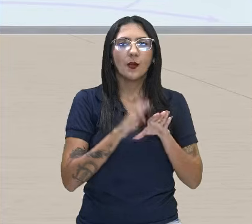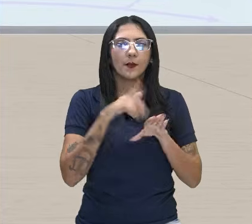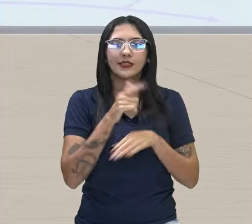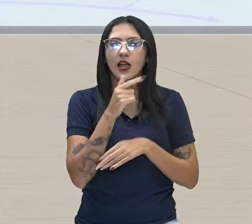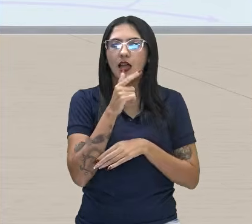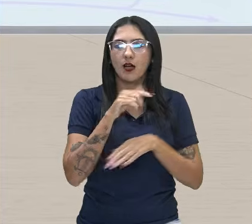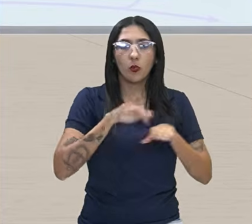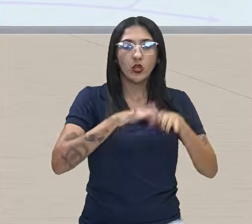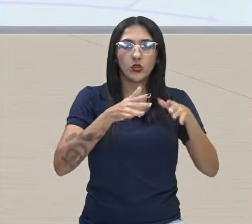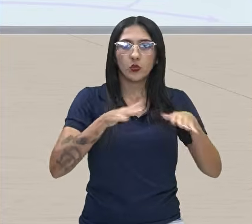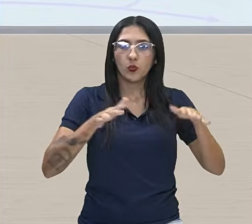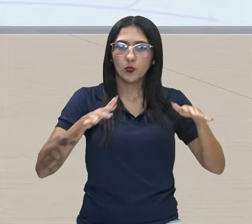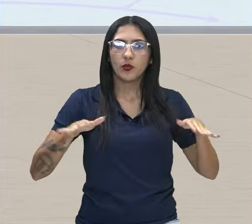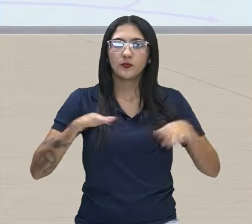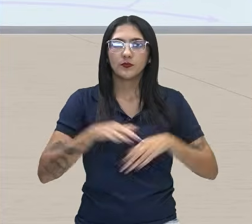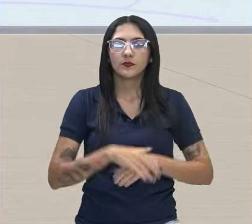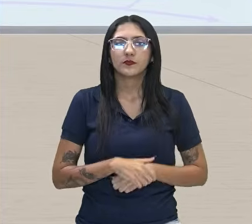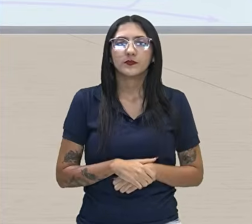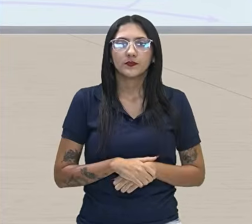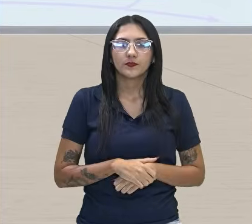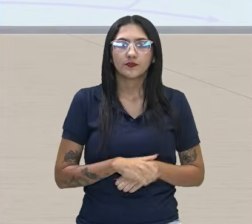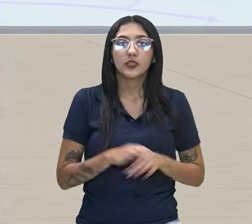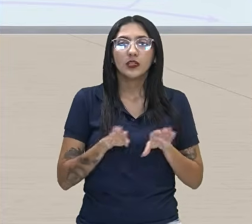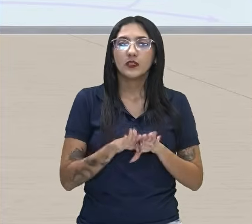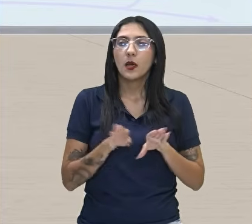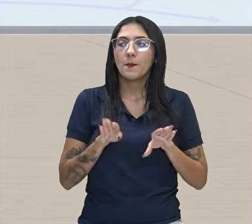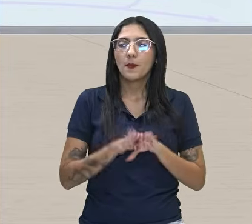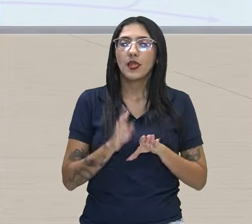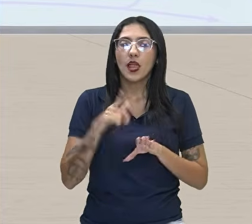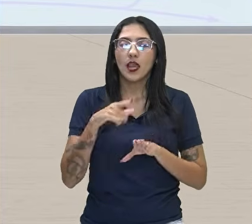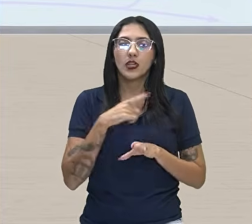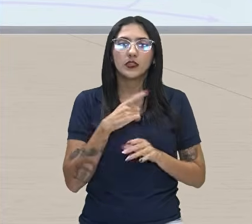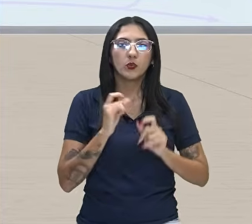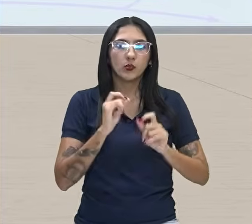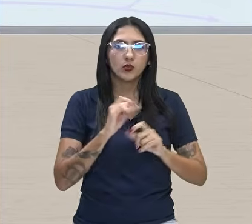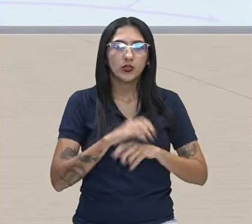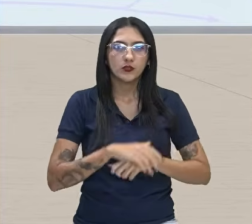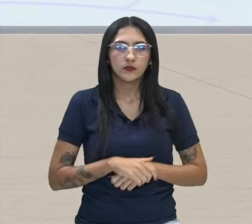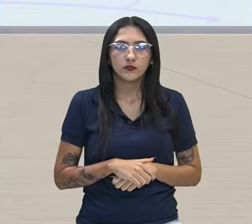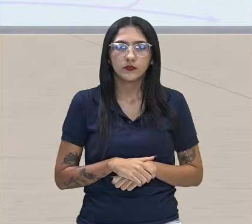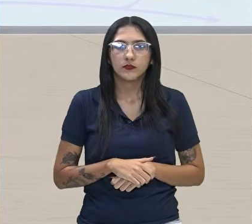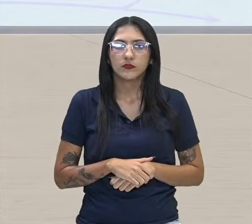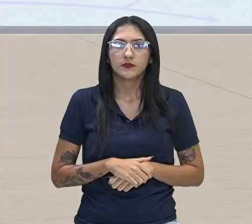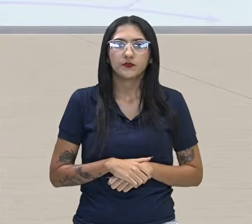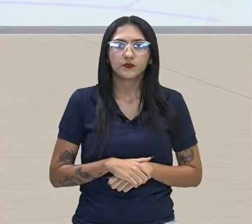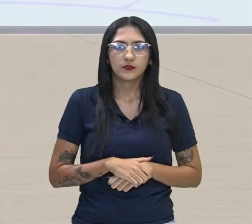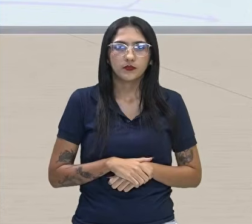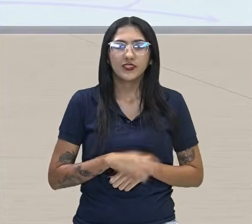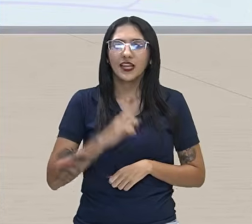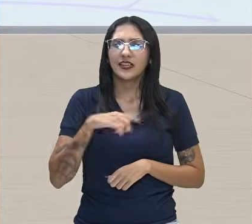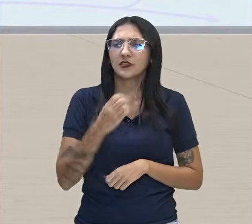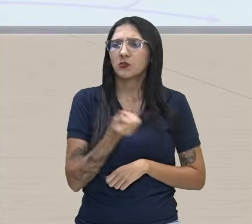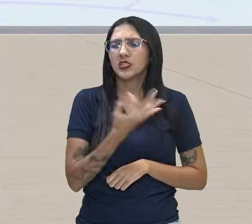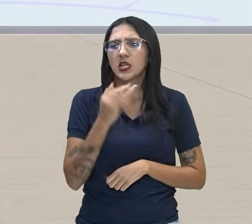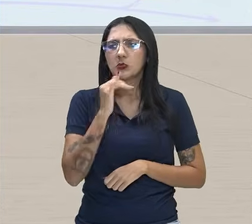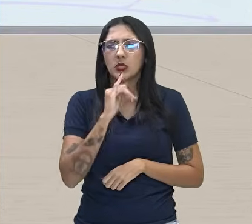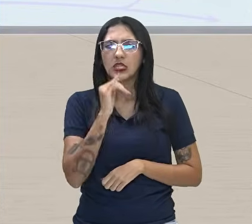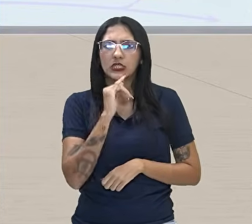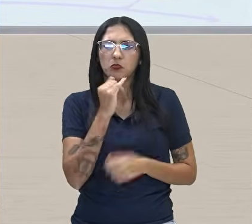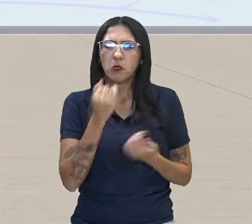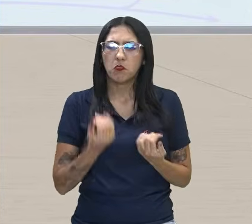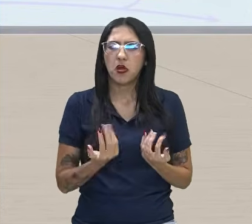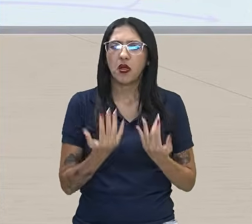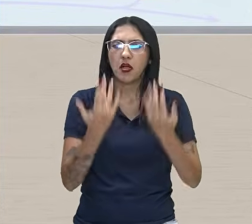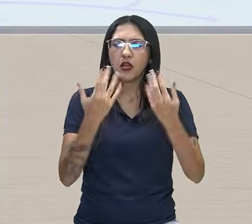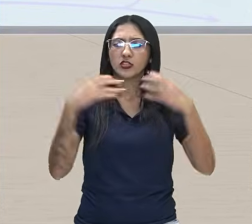mar, tá? E que acaba o quê? Proporcionando, né, toda essa quantidade de chuva também para